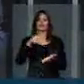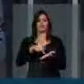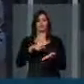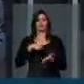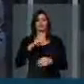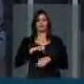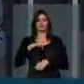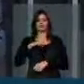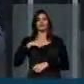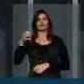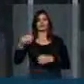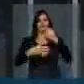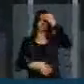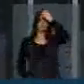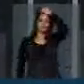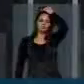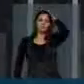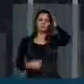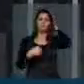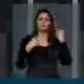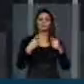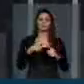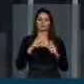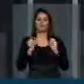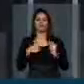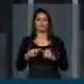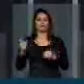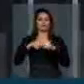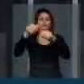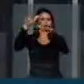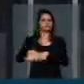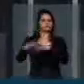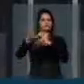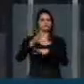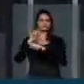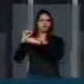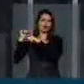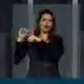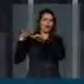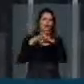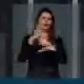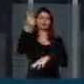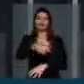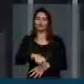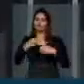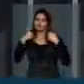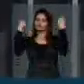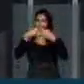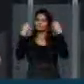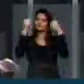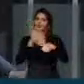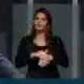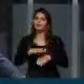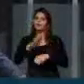uma grande novidade, porque ela pode voltar com força em novas ondas e com